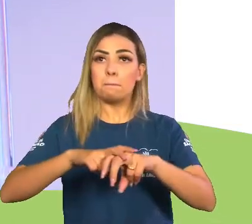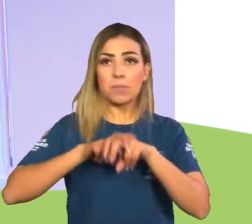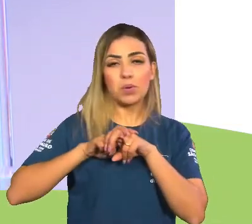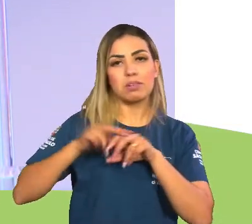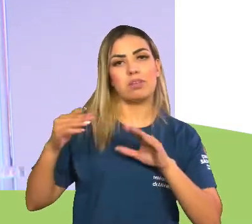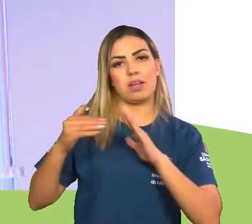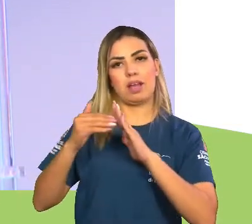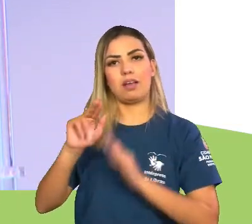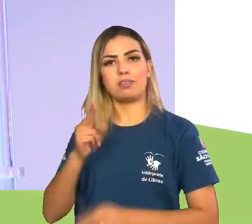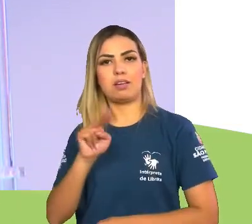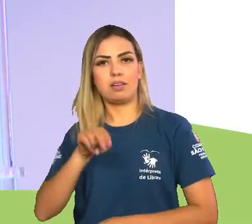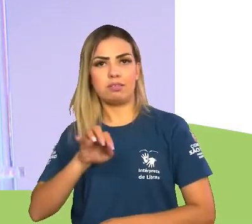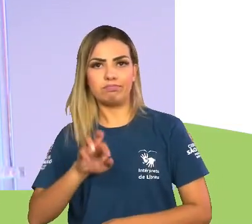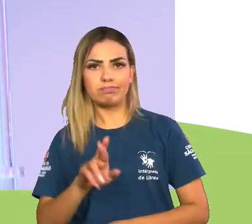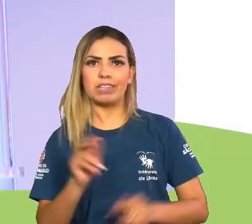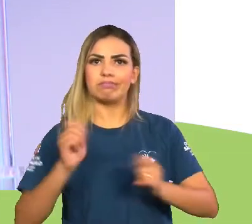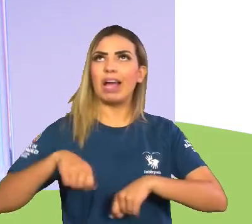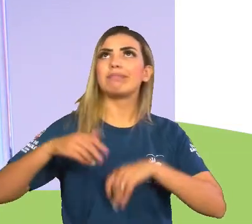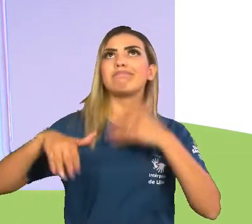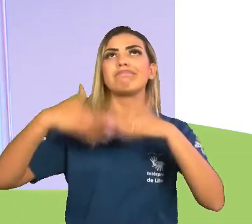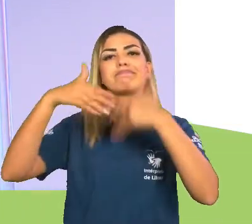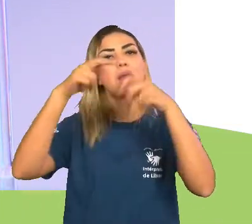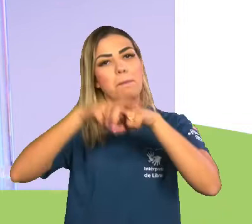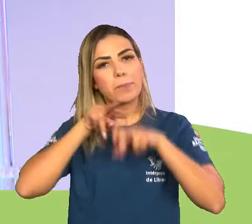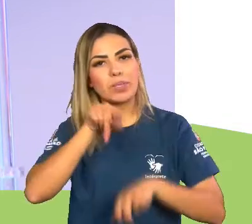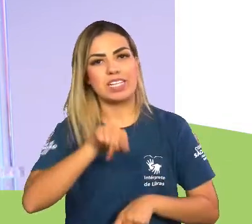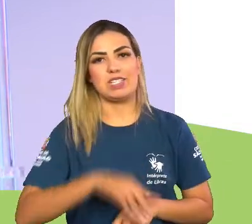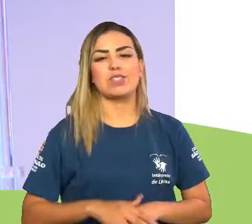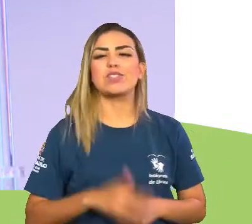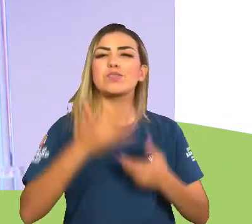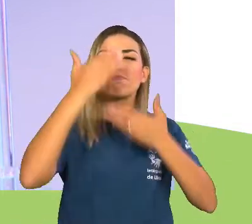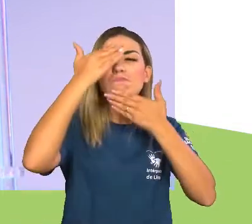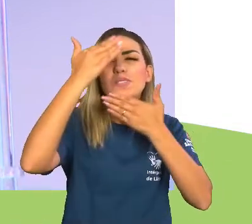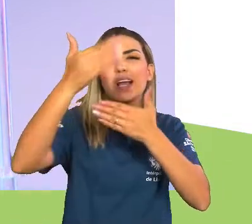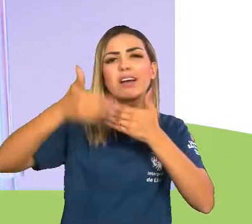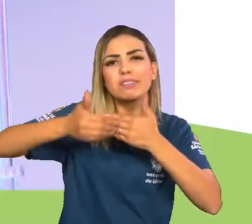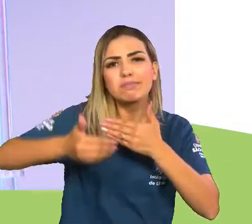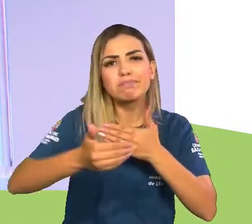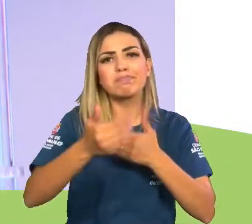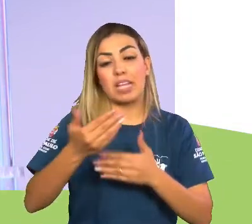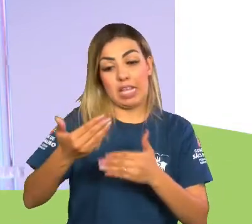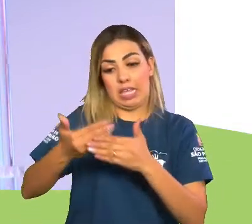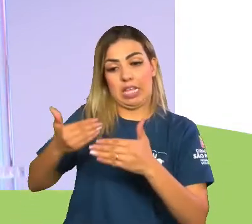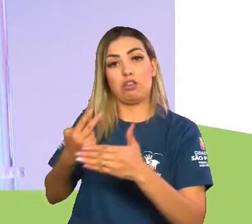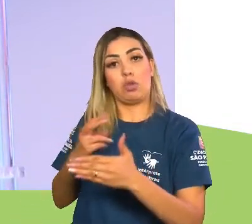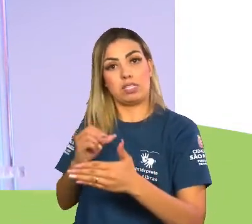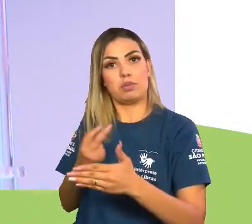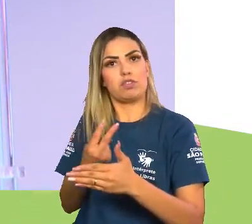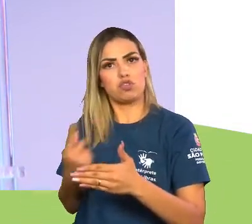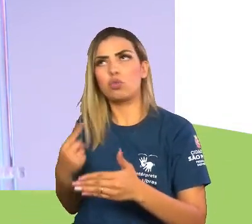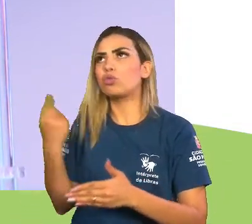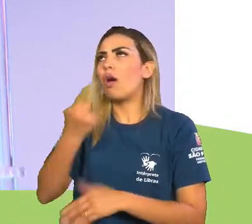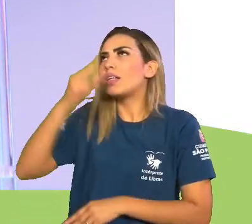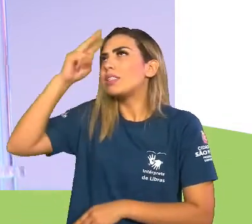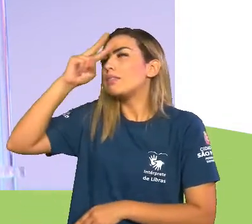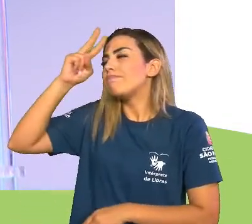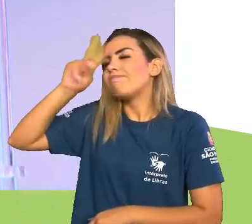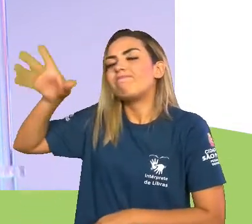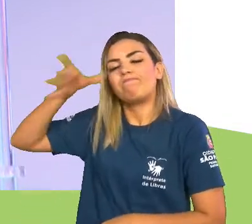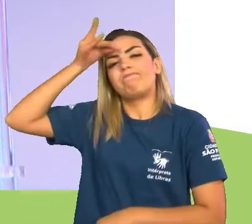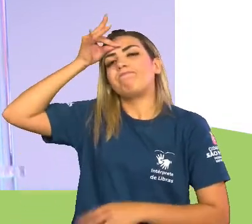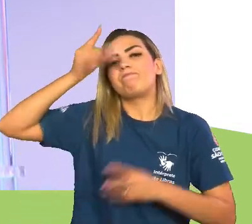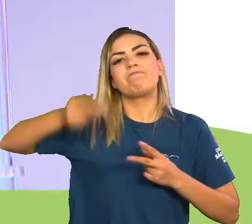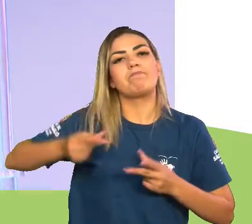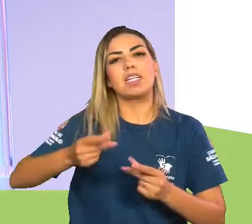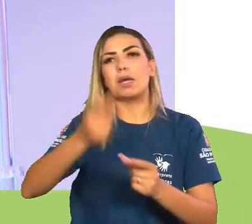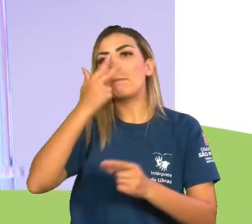indo cada vez mais além. Muito obrigada. E, ó, 2021 sempre será lembrado por todos os raros como o